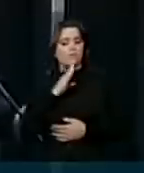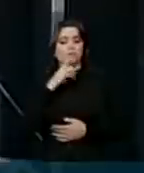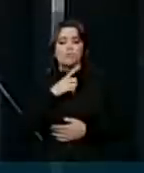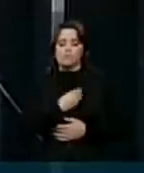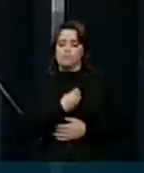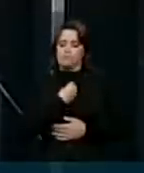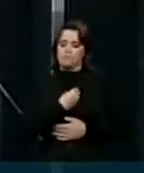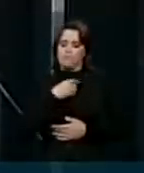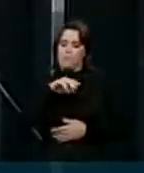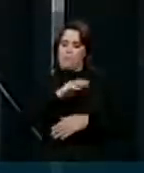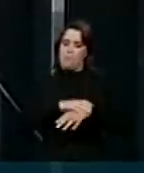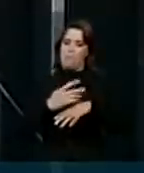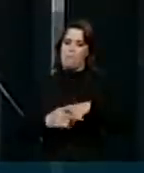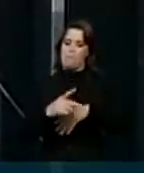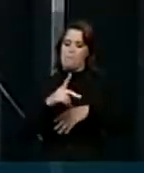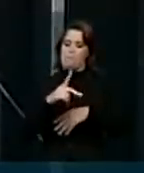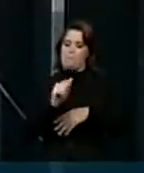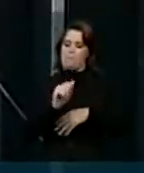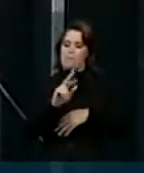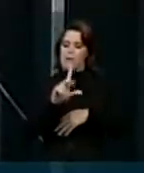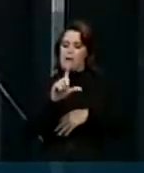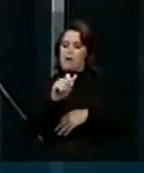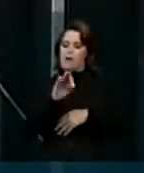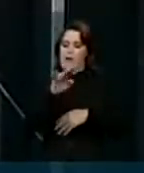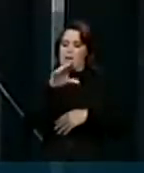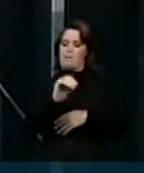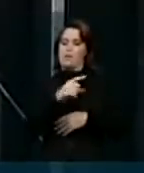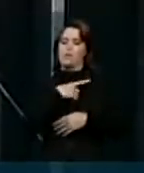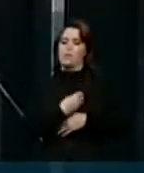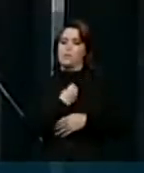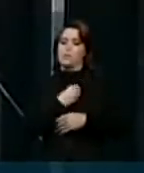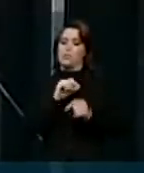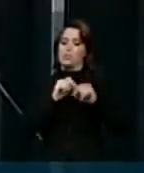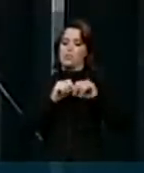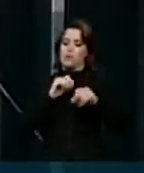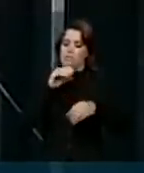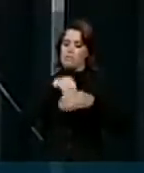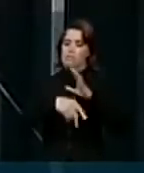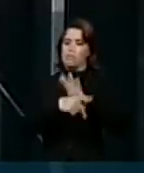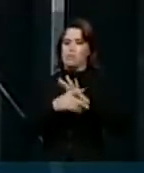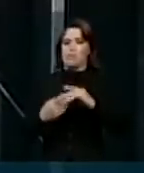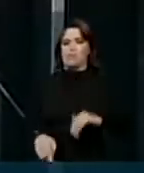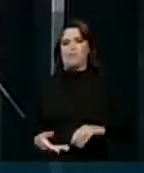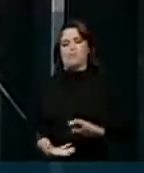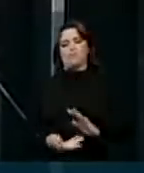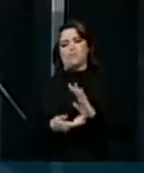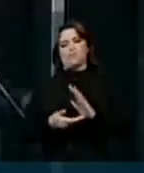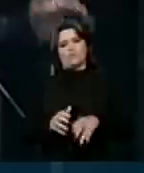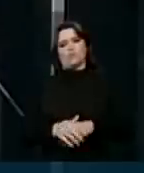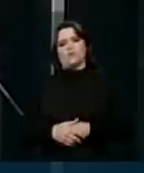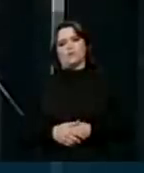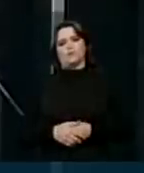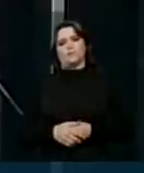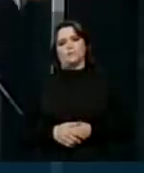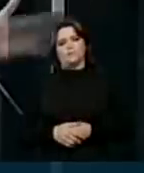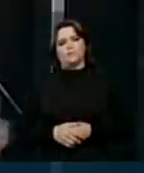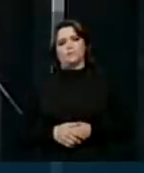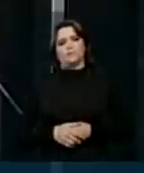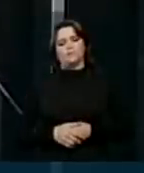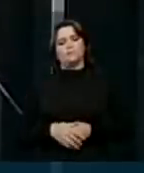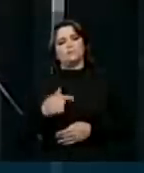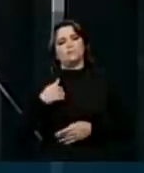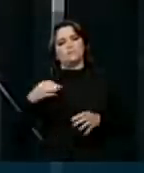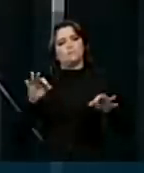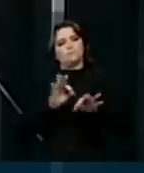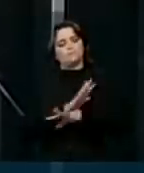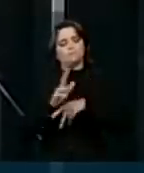desse parlamento, e deve ser o motivo principal da existência desta corte. Eu,